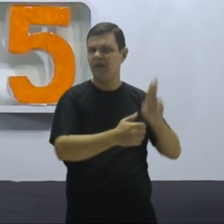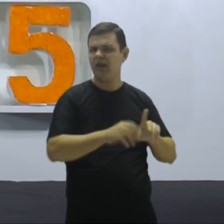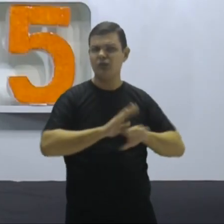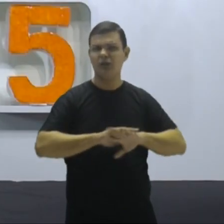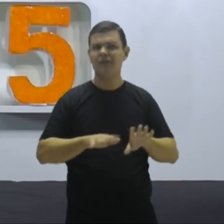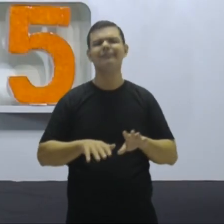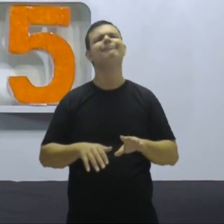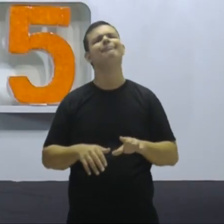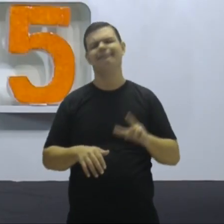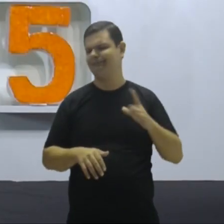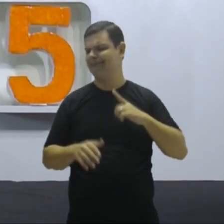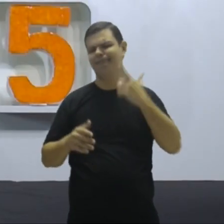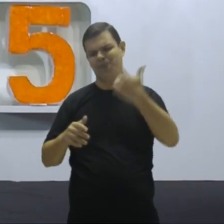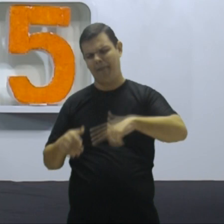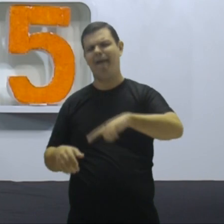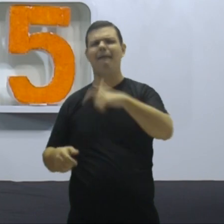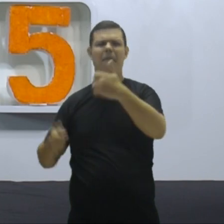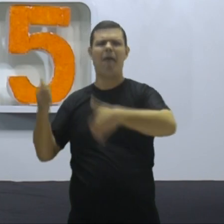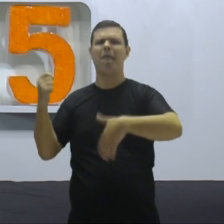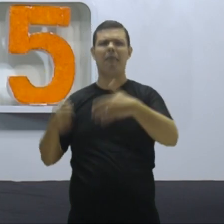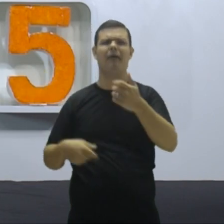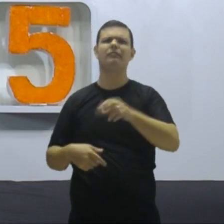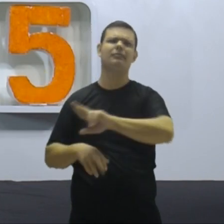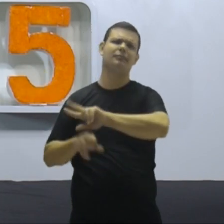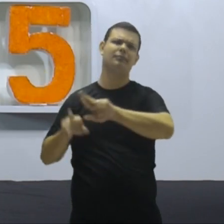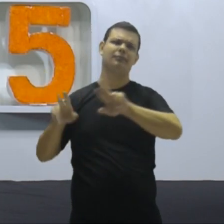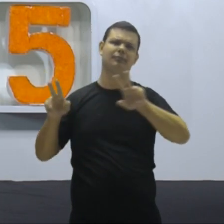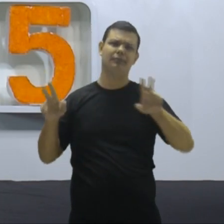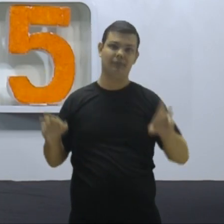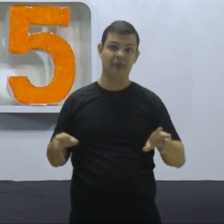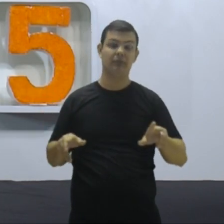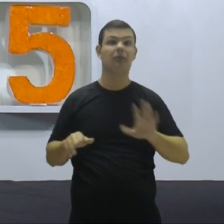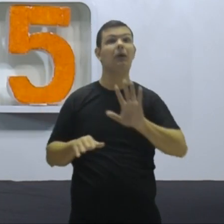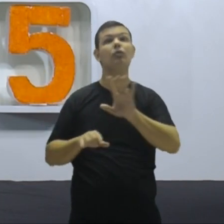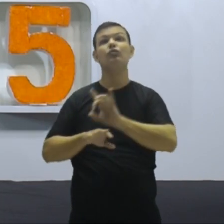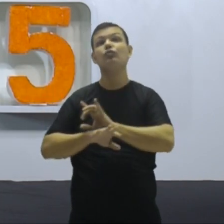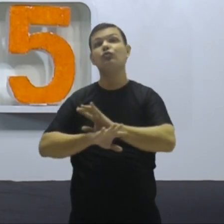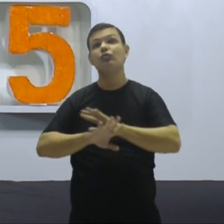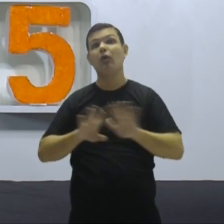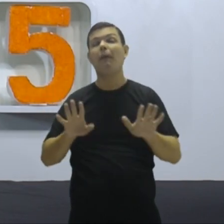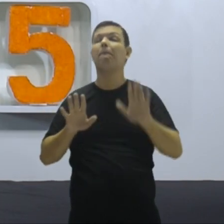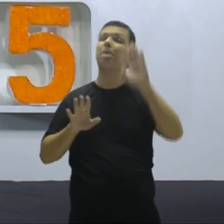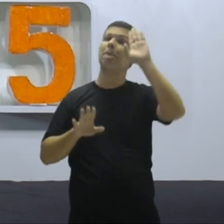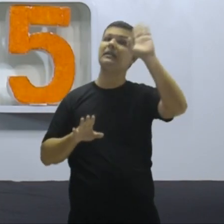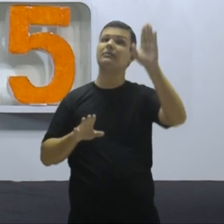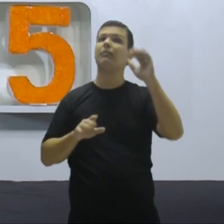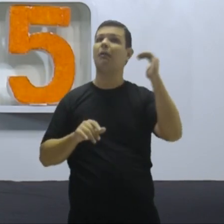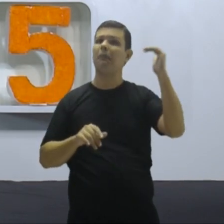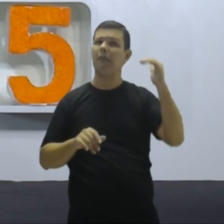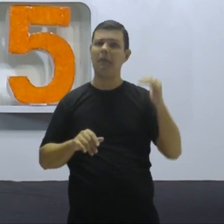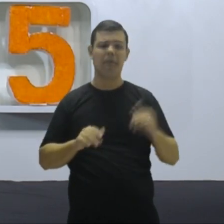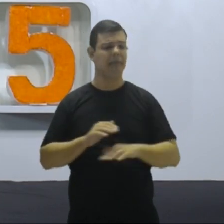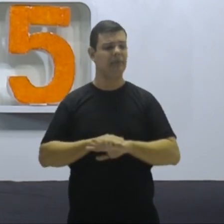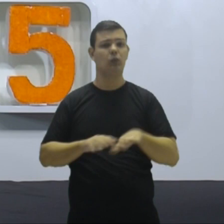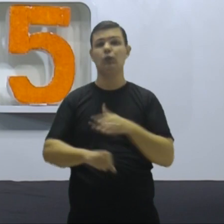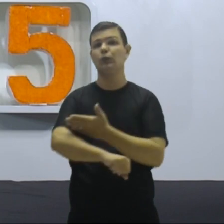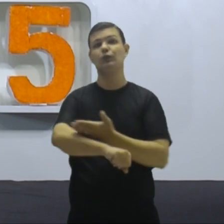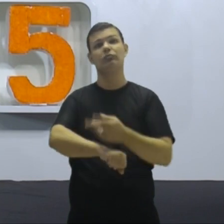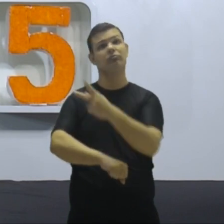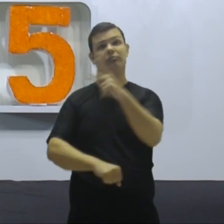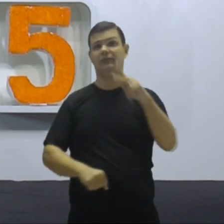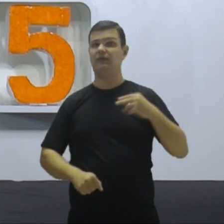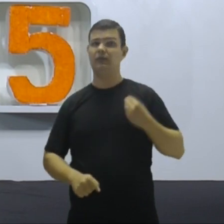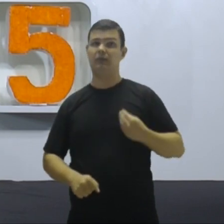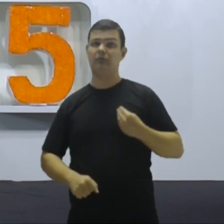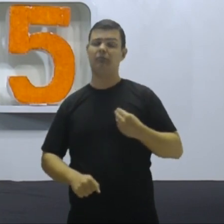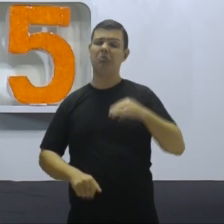não. Existem muitas outras coisas que nós fazemos, mas eu apenas elenquei os principais, aqueles que são mais comuns em nossa vida. Porque às